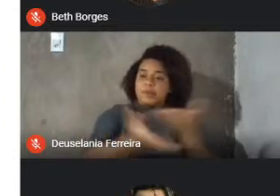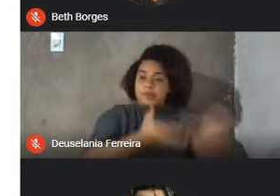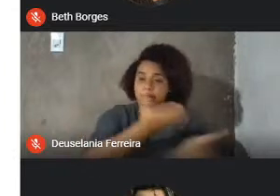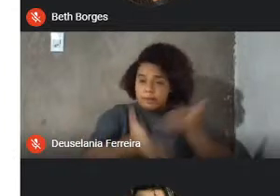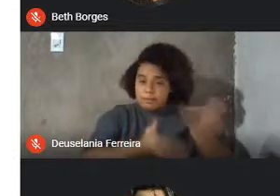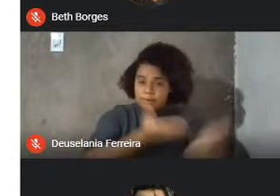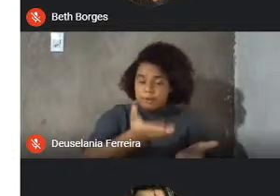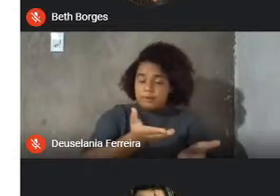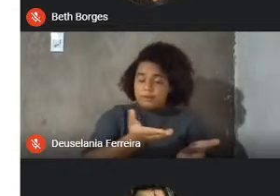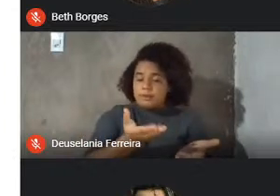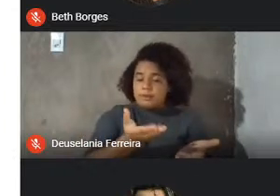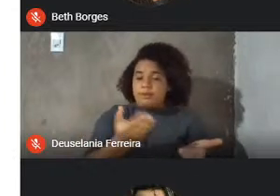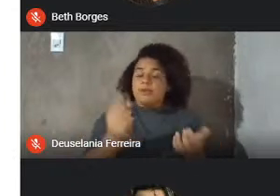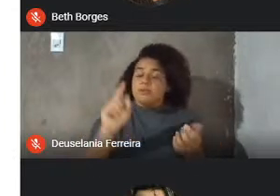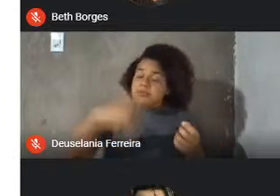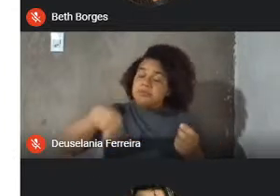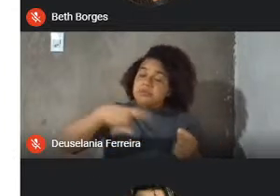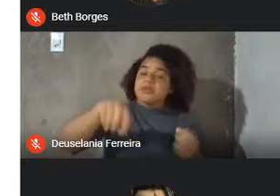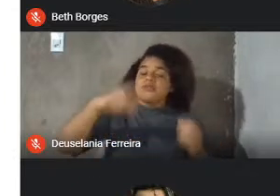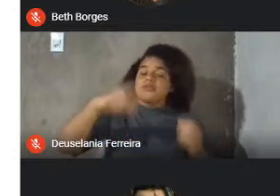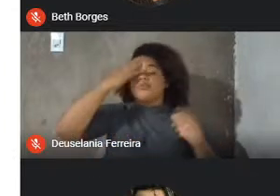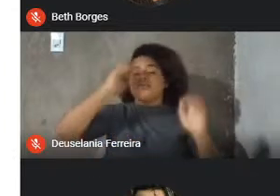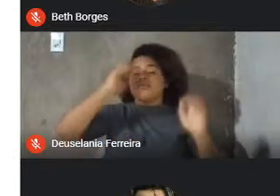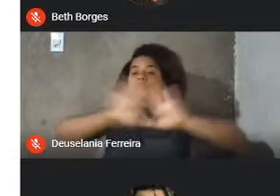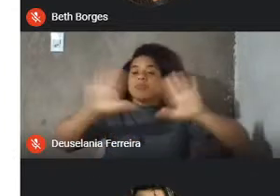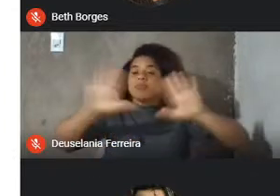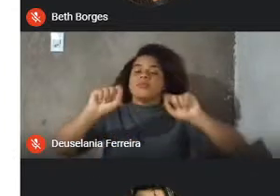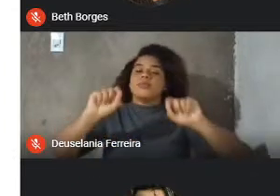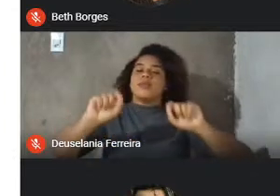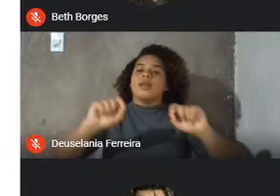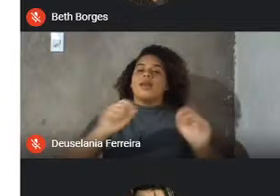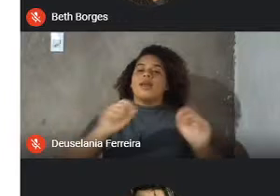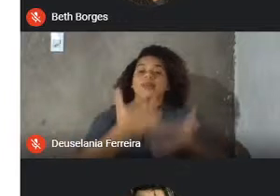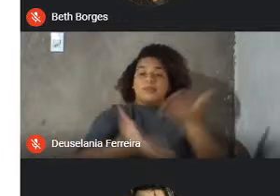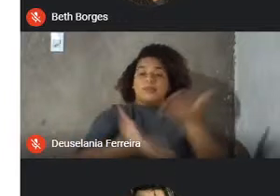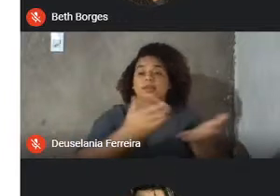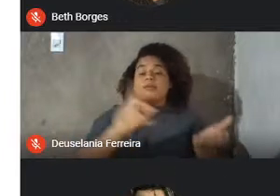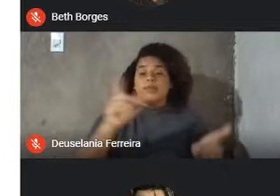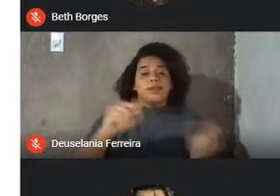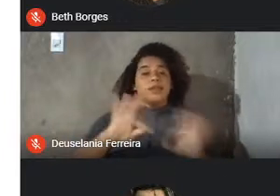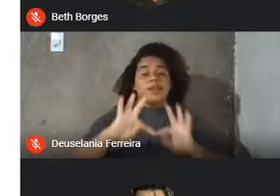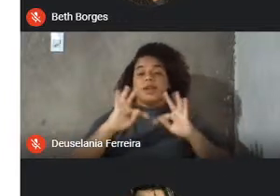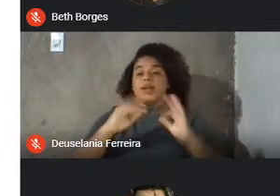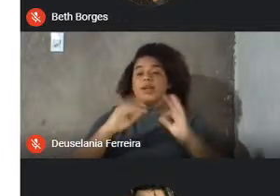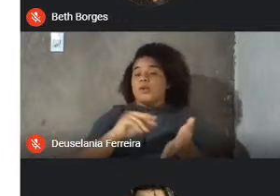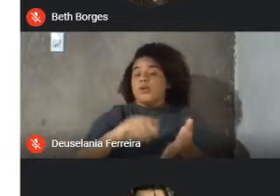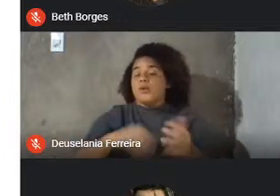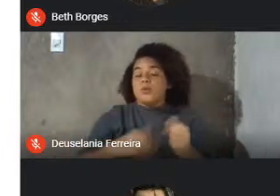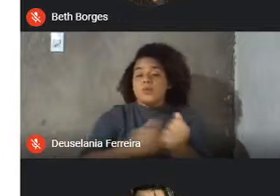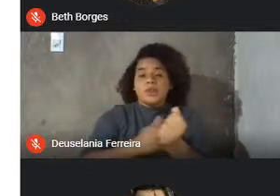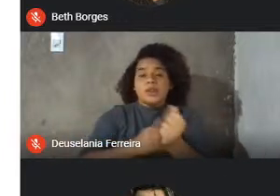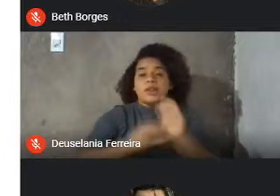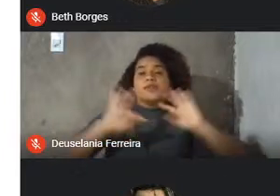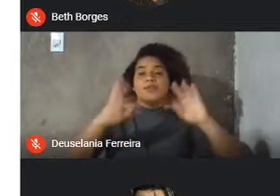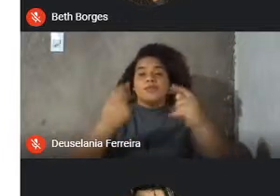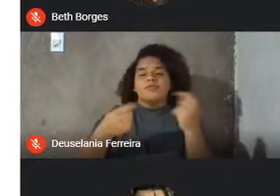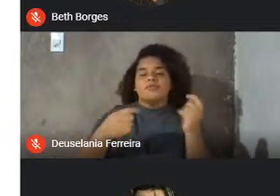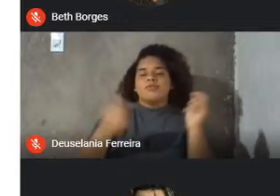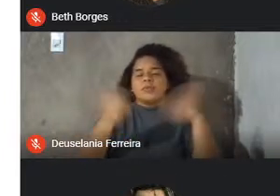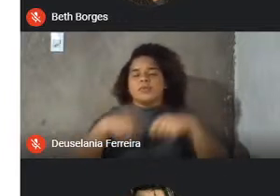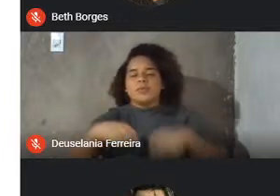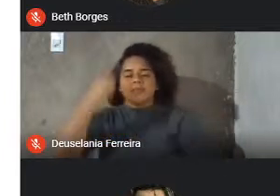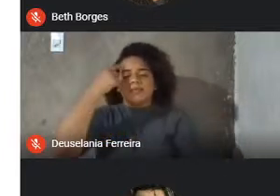ela é o segredo de tudo aí, tá? Porque o terapeuta, ele vai muitas vezes fazer